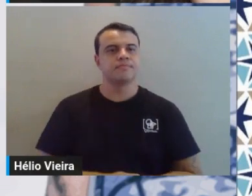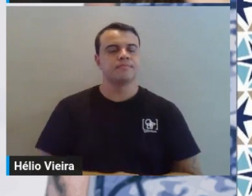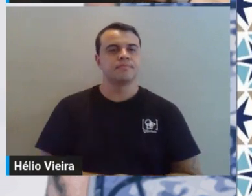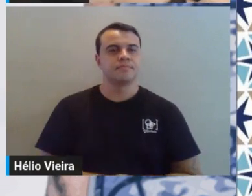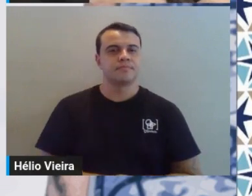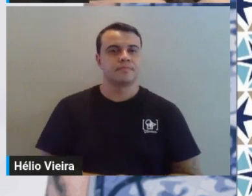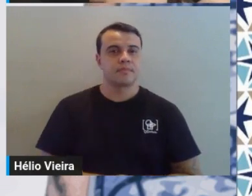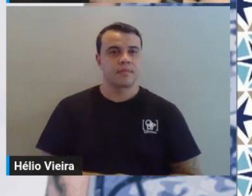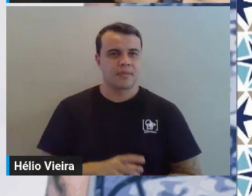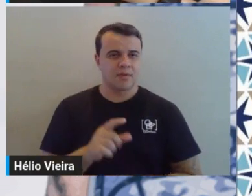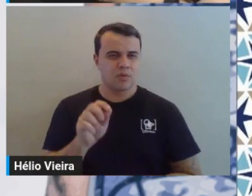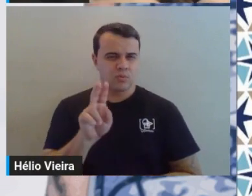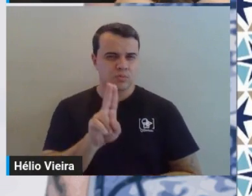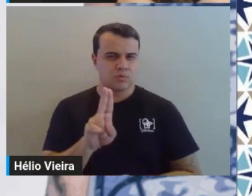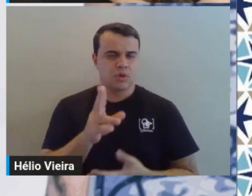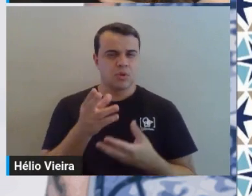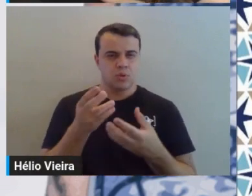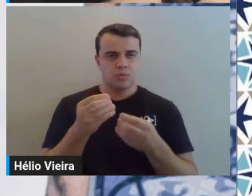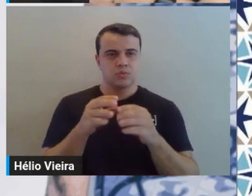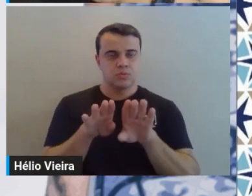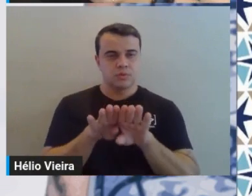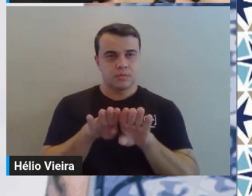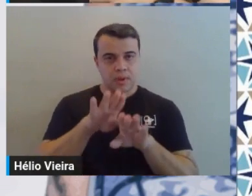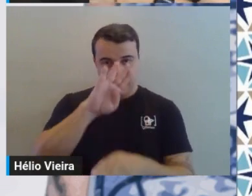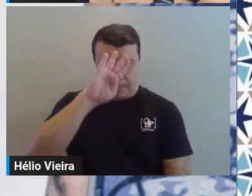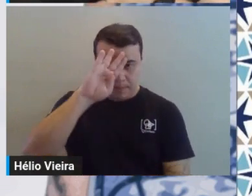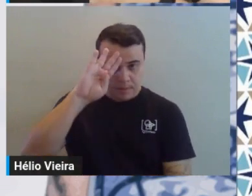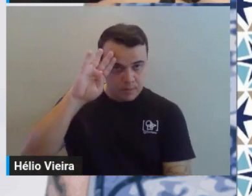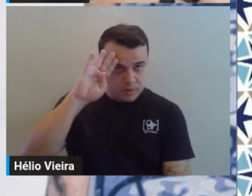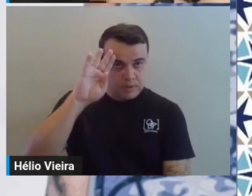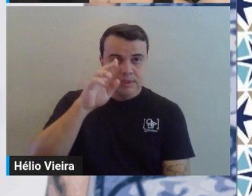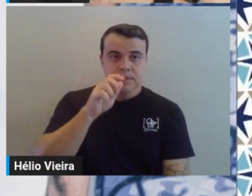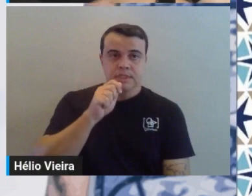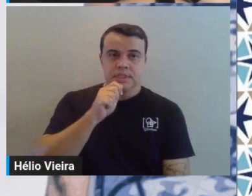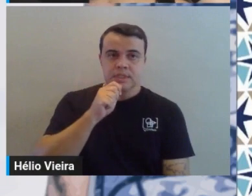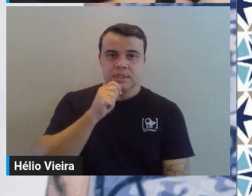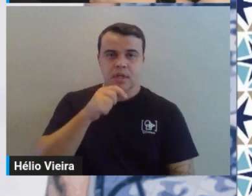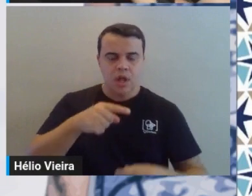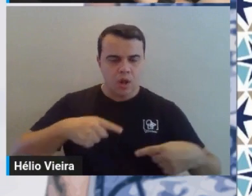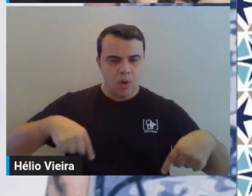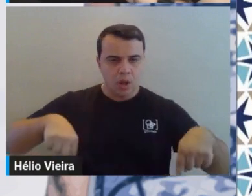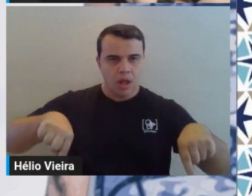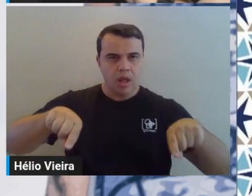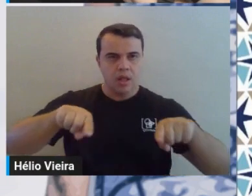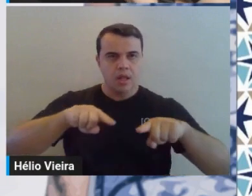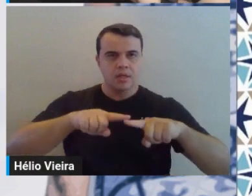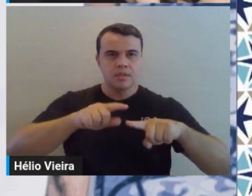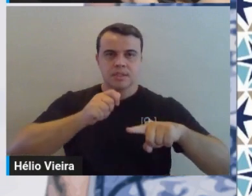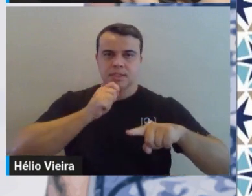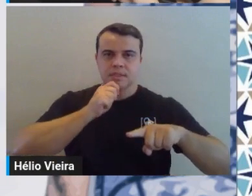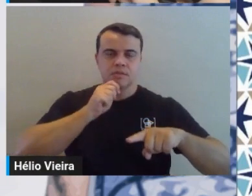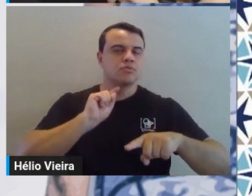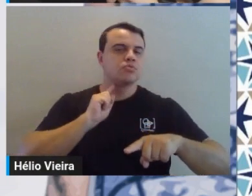Que foi muito utilizado enquanto a Pampulha, a lagoa, o espelho d'água não era